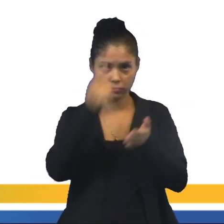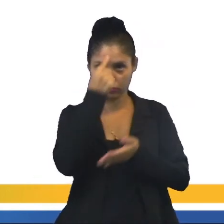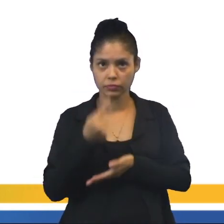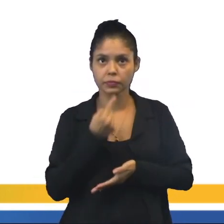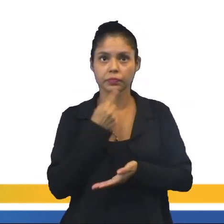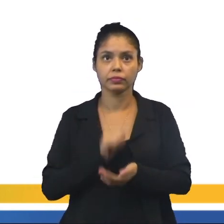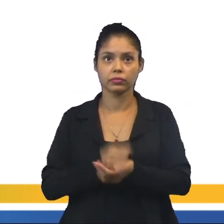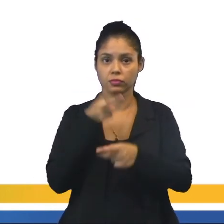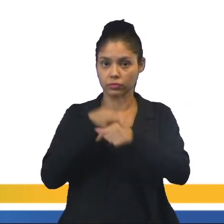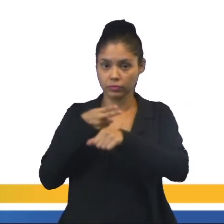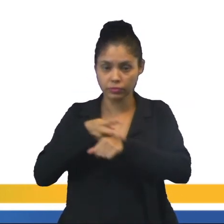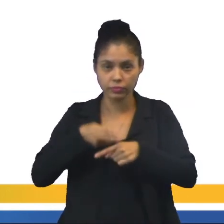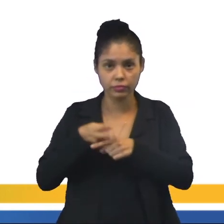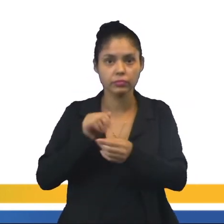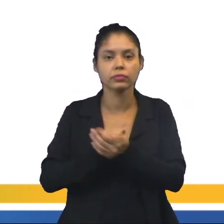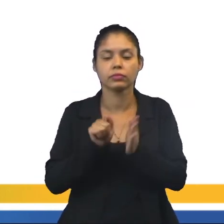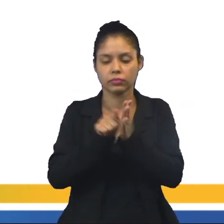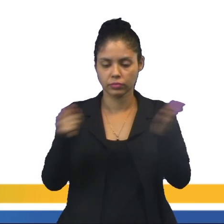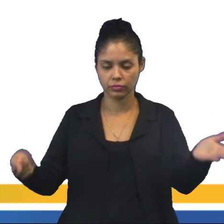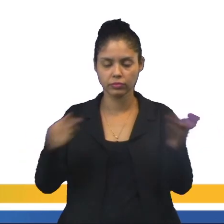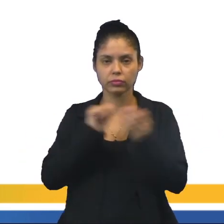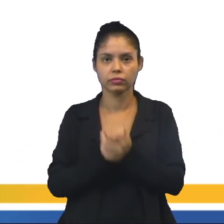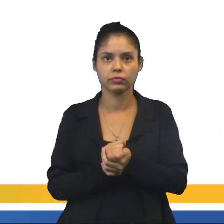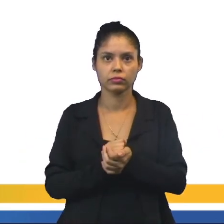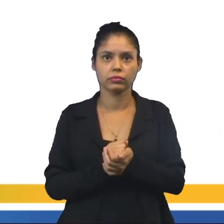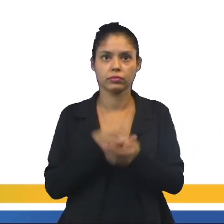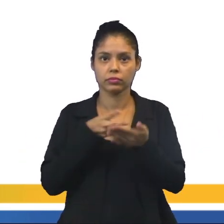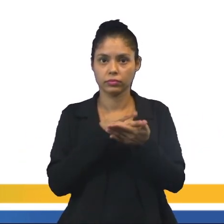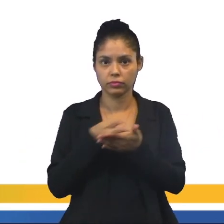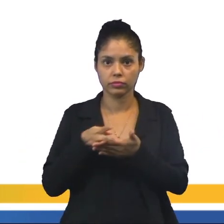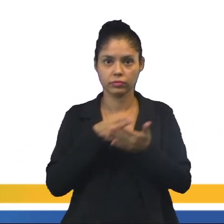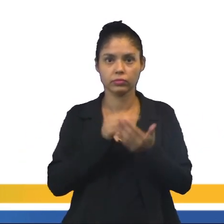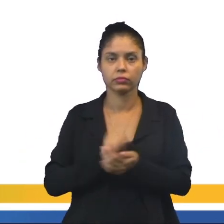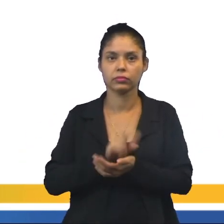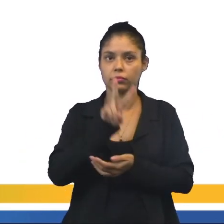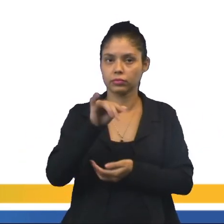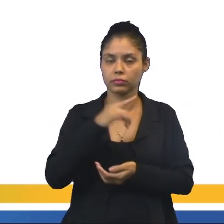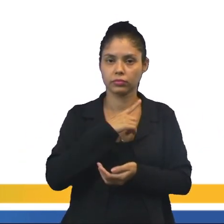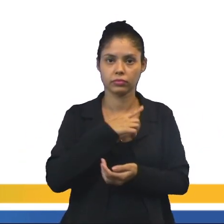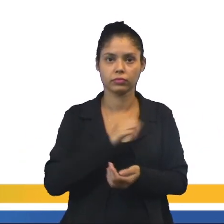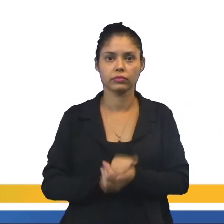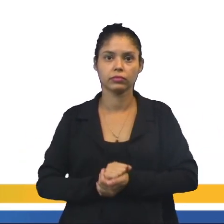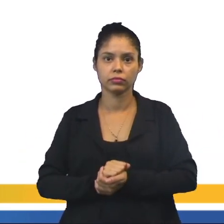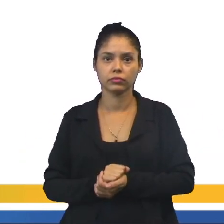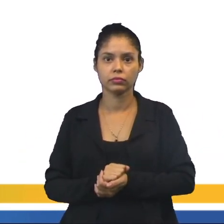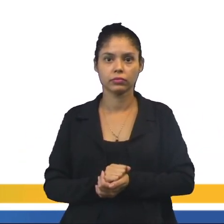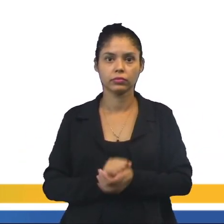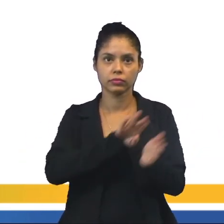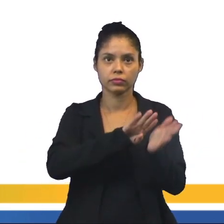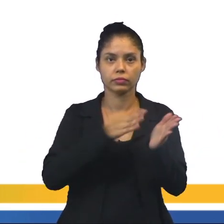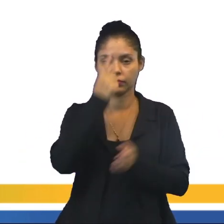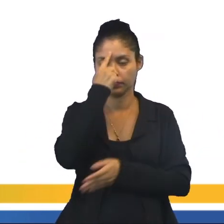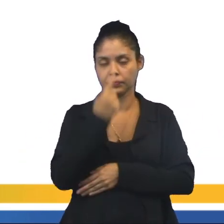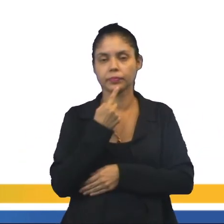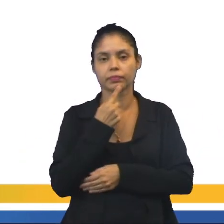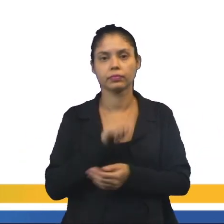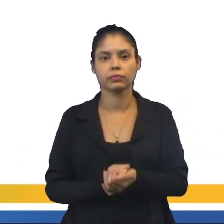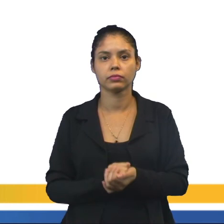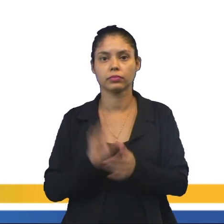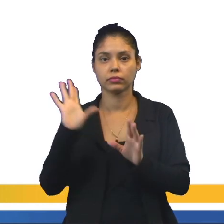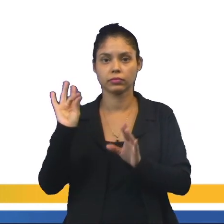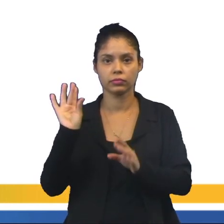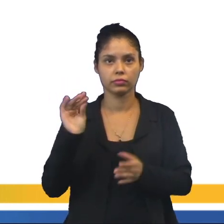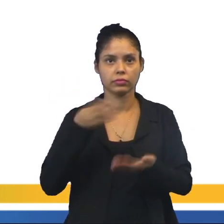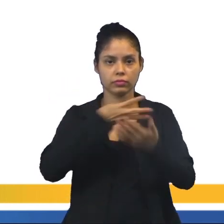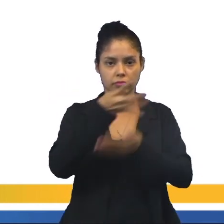figuras vai recortar jornais figuras com a tesoura e a cola e vai escolher as imagens recortar